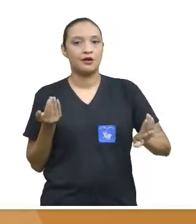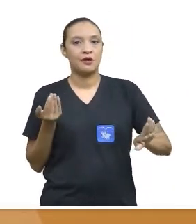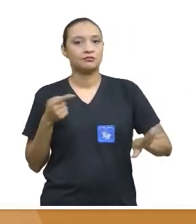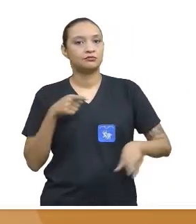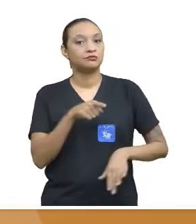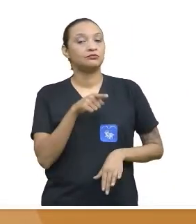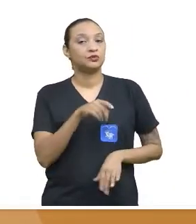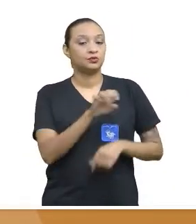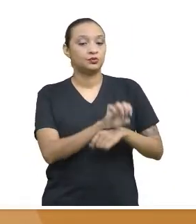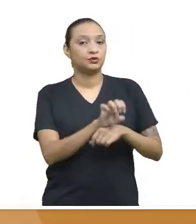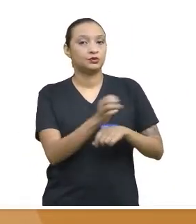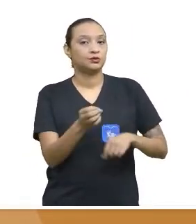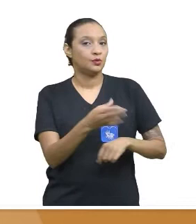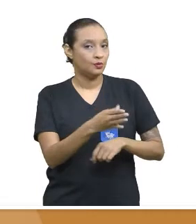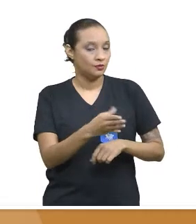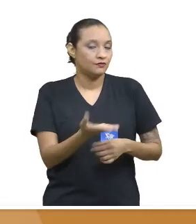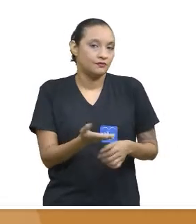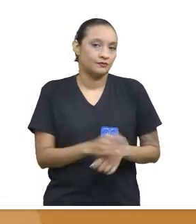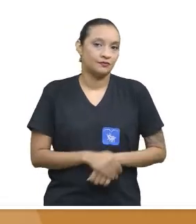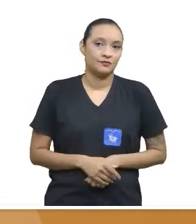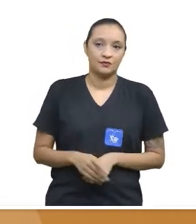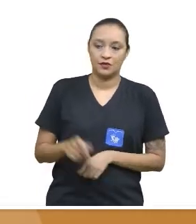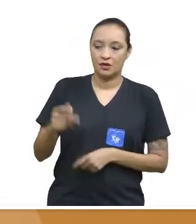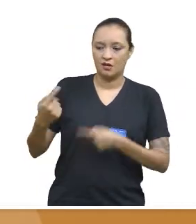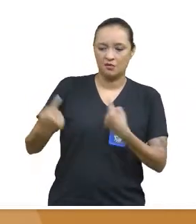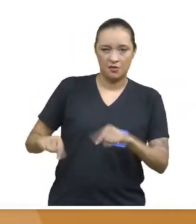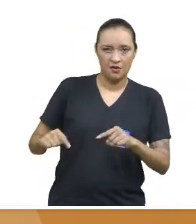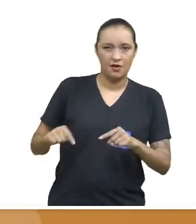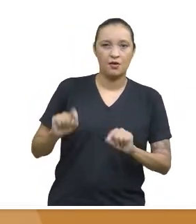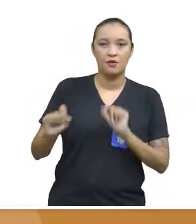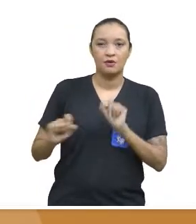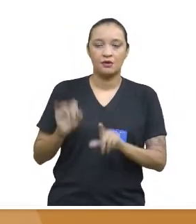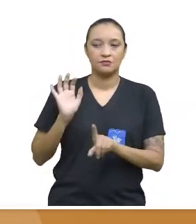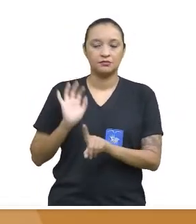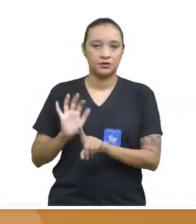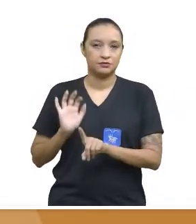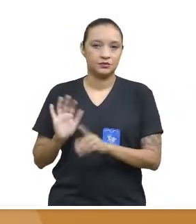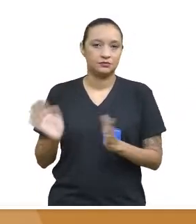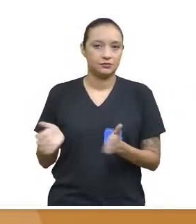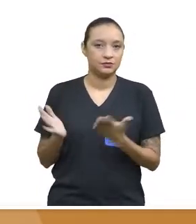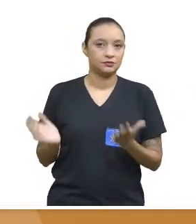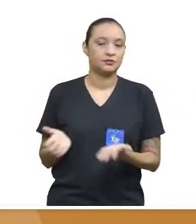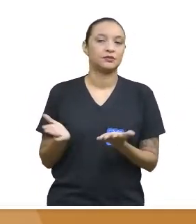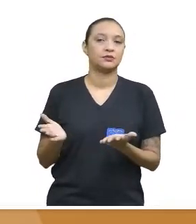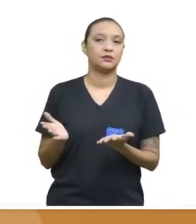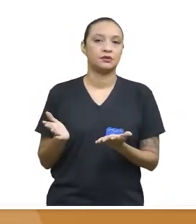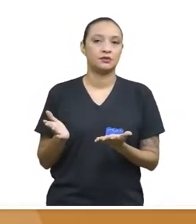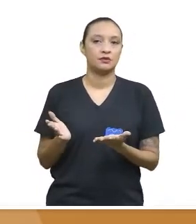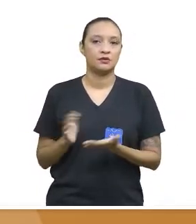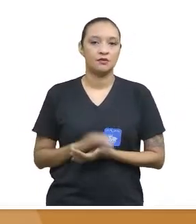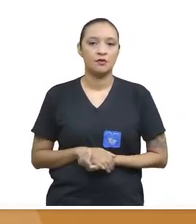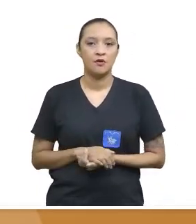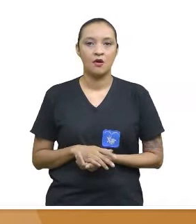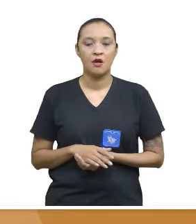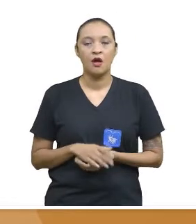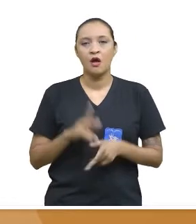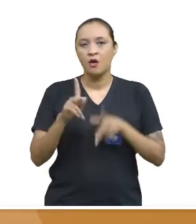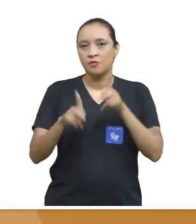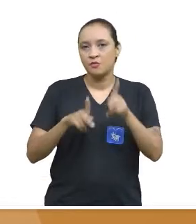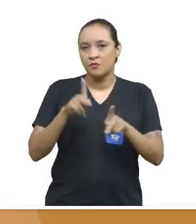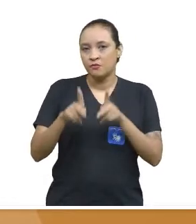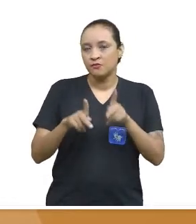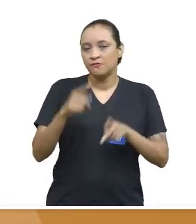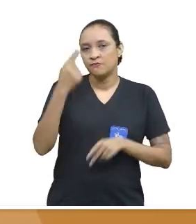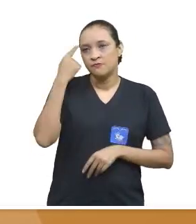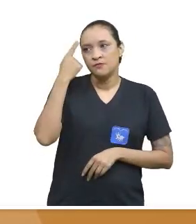Estado Novo, e aí os seus adversários vão começar a induzir a grande parte, um pedaço da população, a acreditar